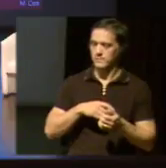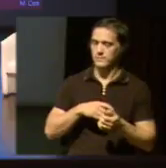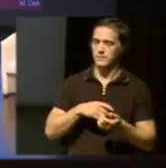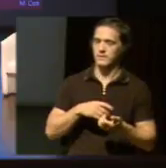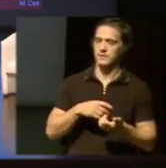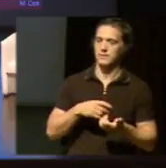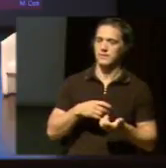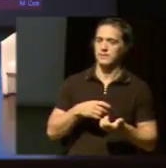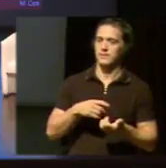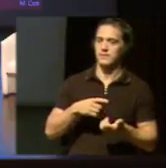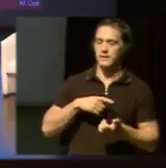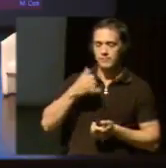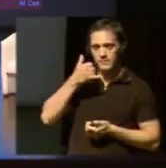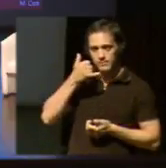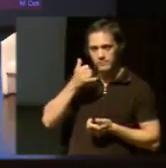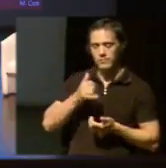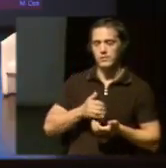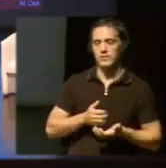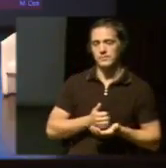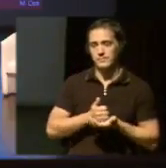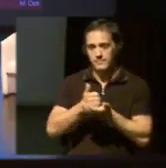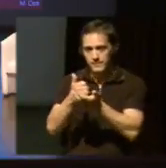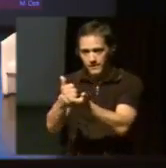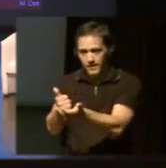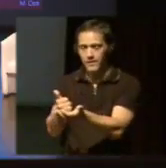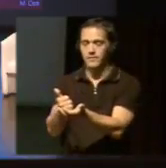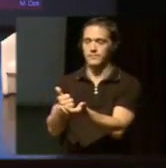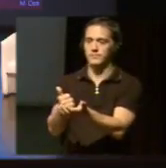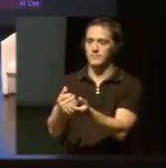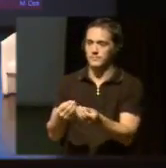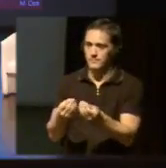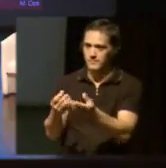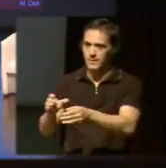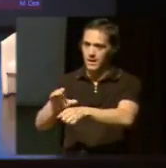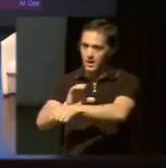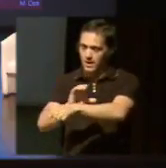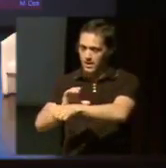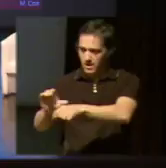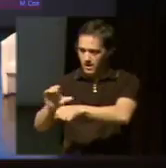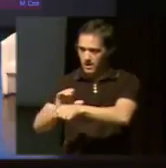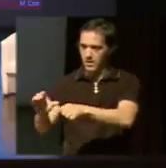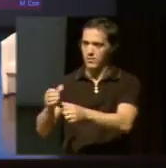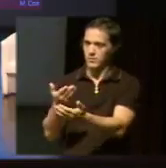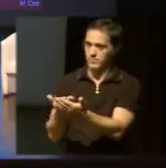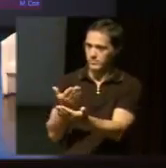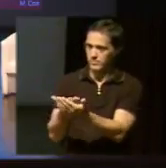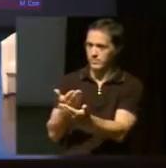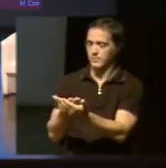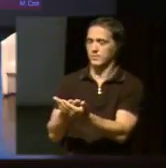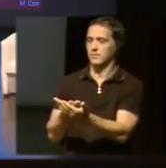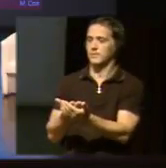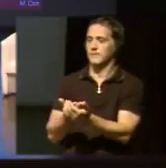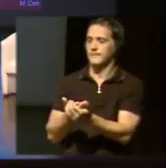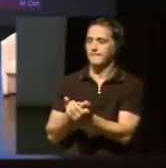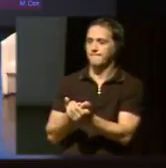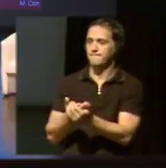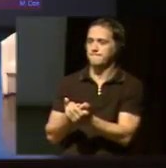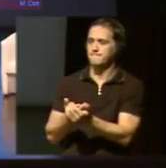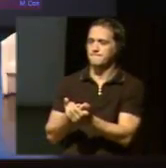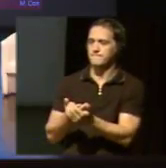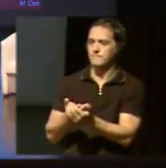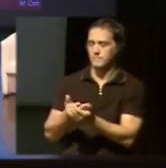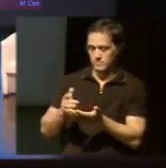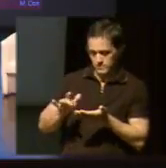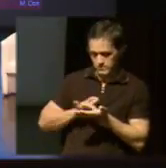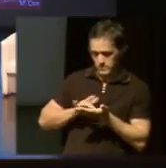levam os seus celulares e tablets para essa aula, para esse ensino, e então, quando a gente leva